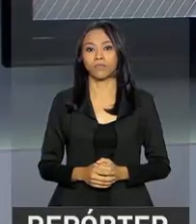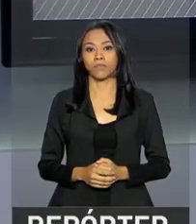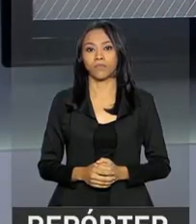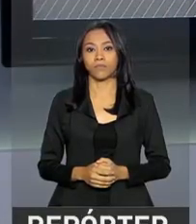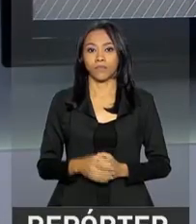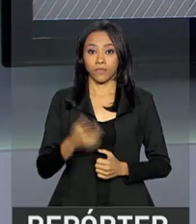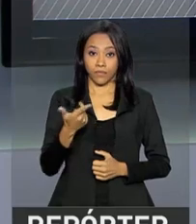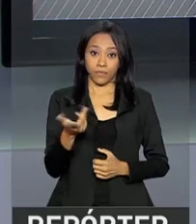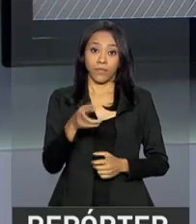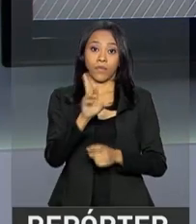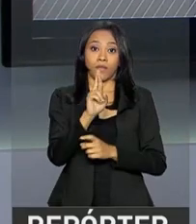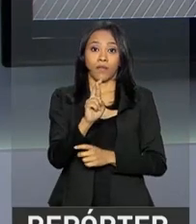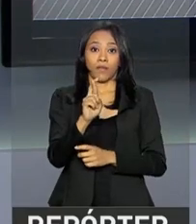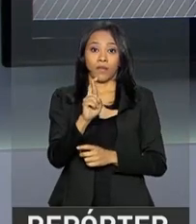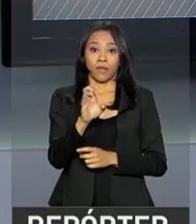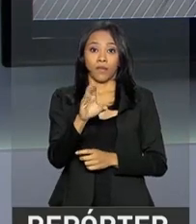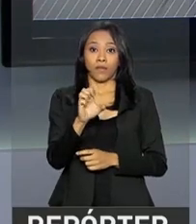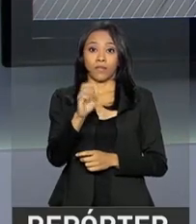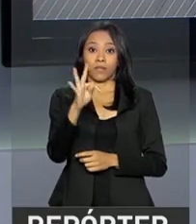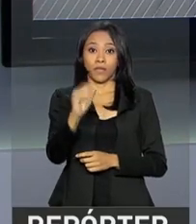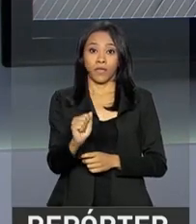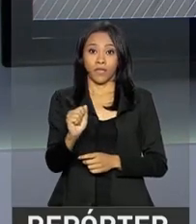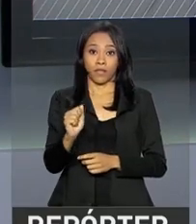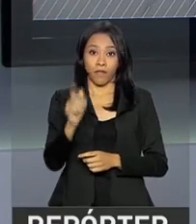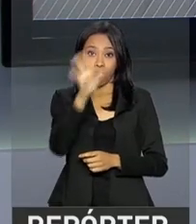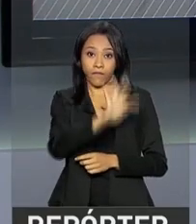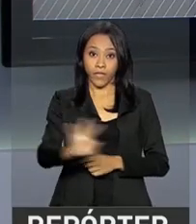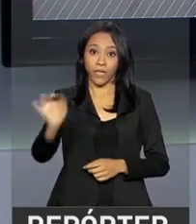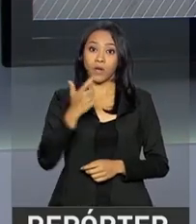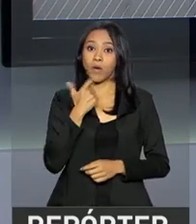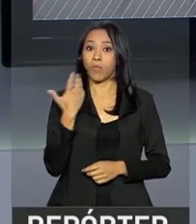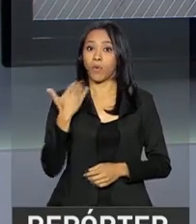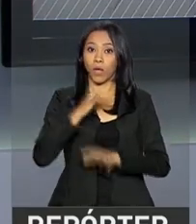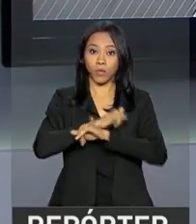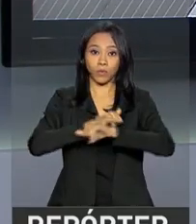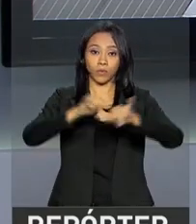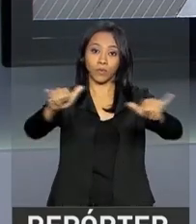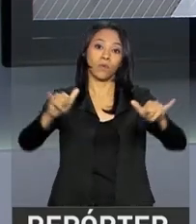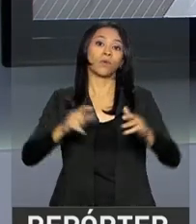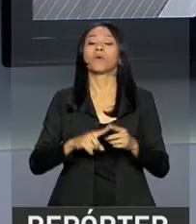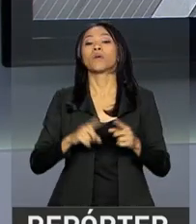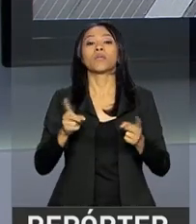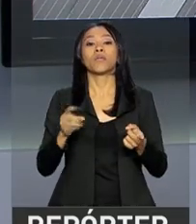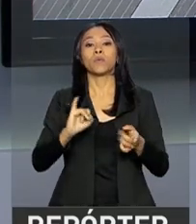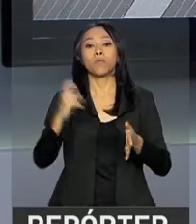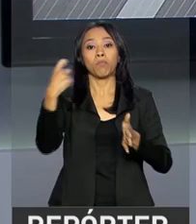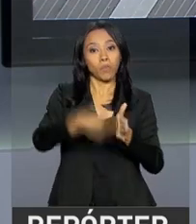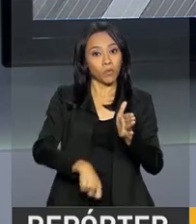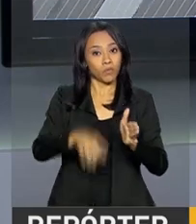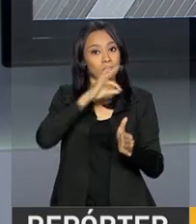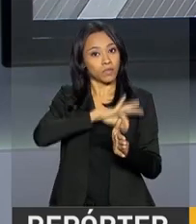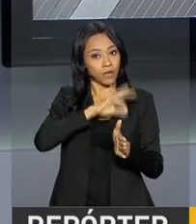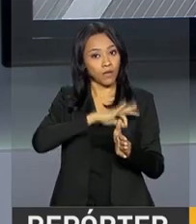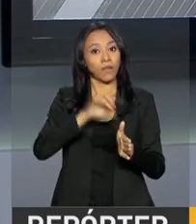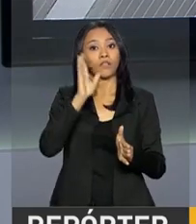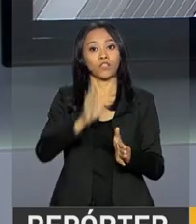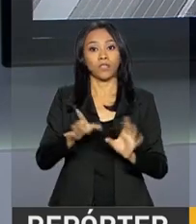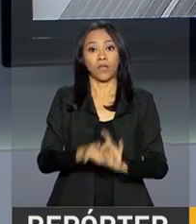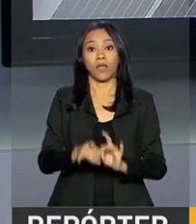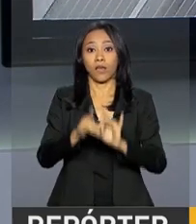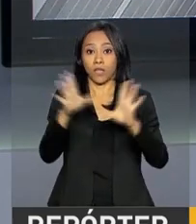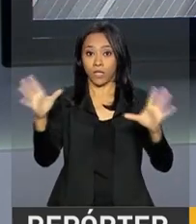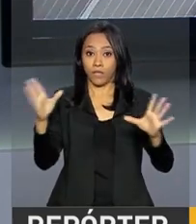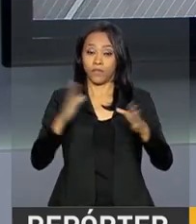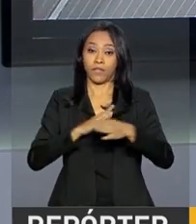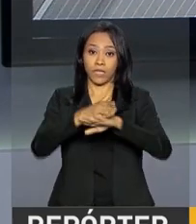A Receita Federal anunciou há pouco que o programa gerador de declaração do Imposto de Renda das Pessoas Físicas estará disponível na internet